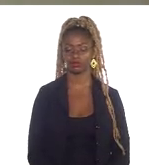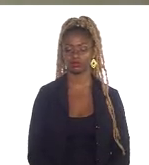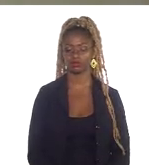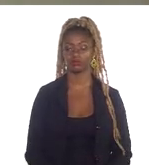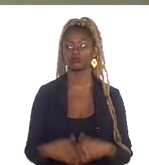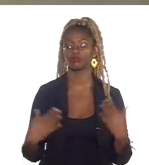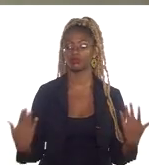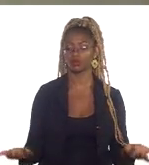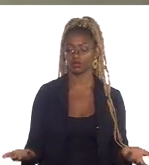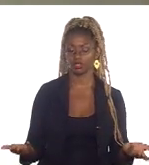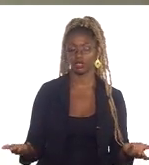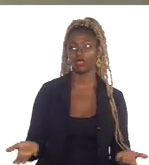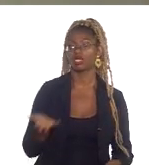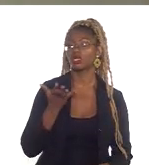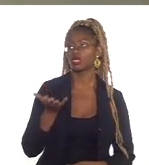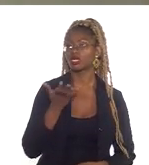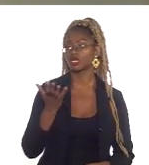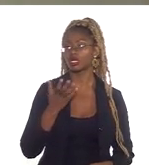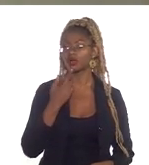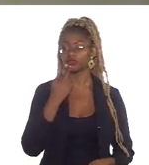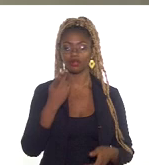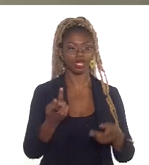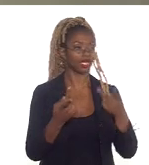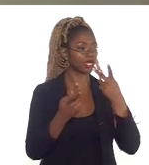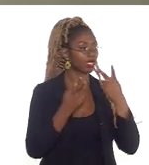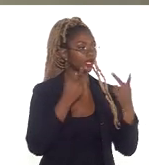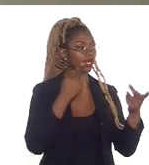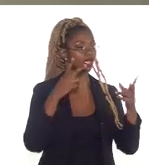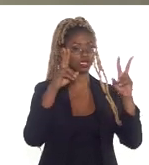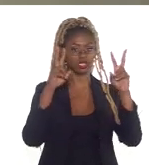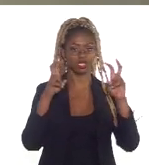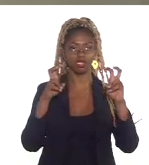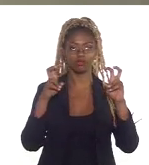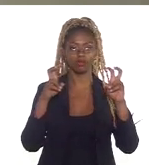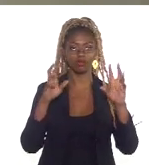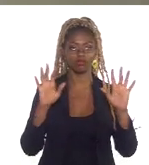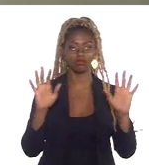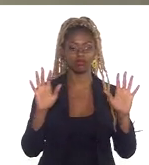Alguém mais que tem desejo de se expressar sobre esse tema?